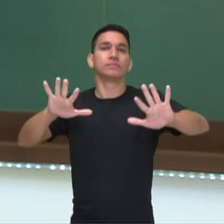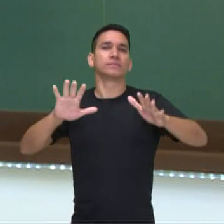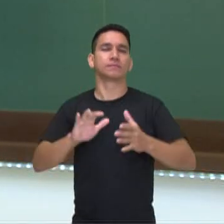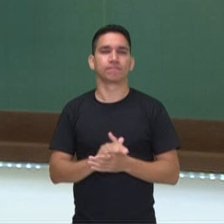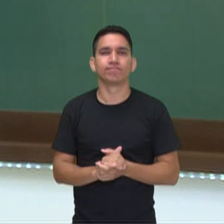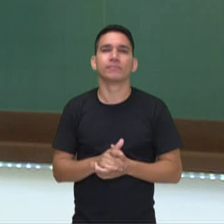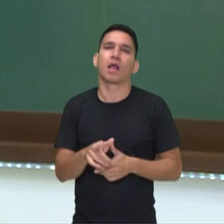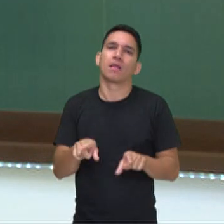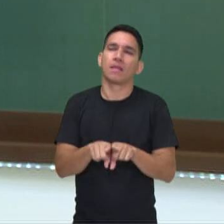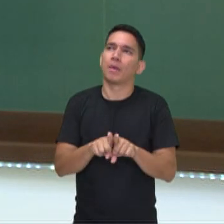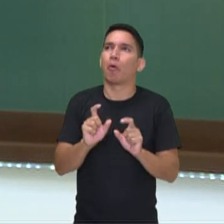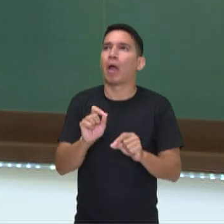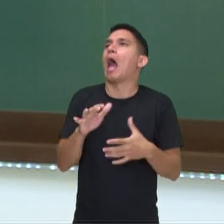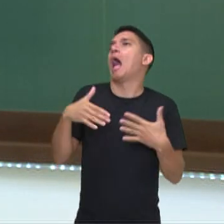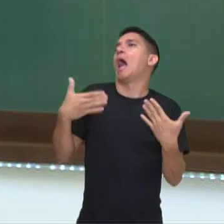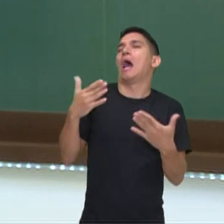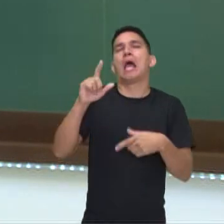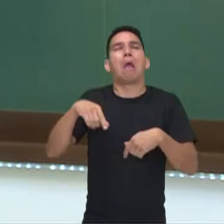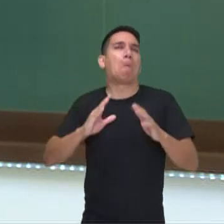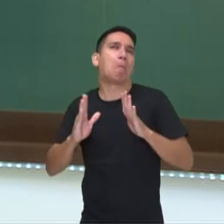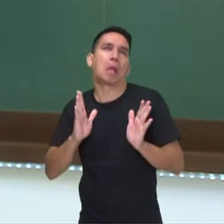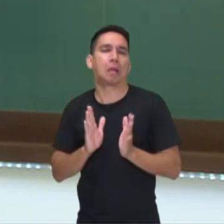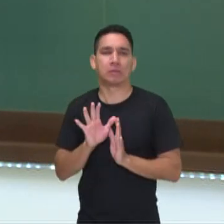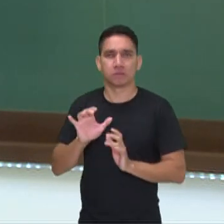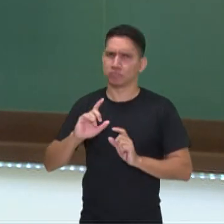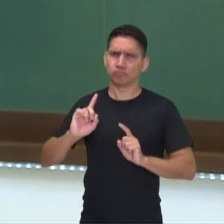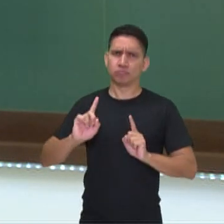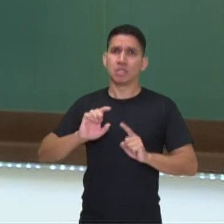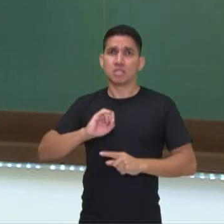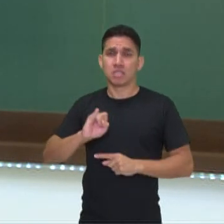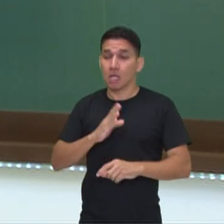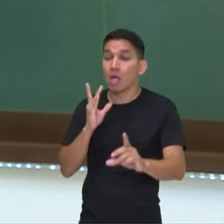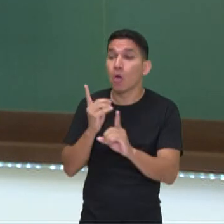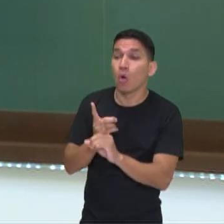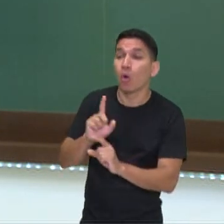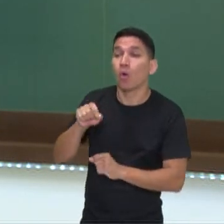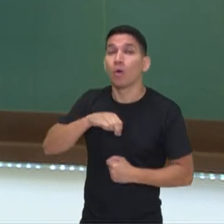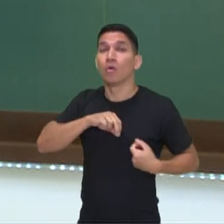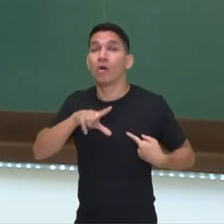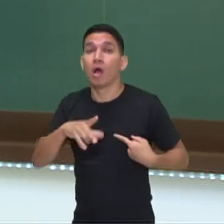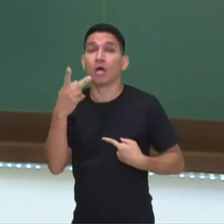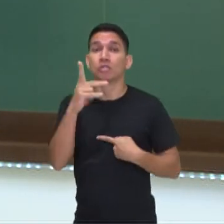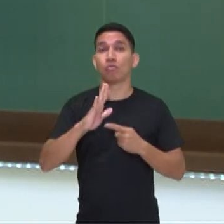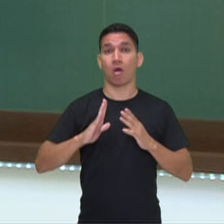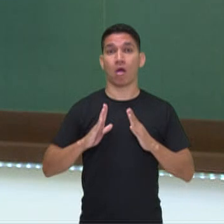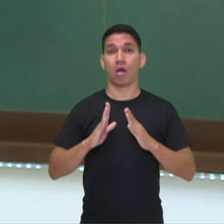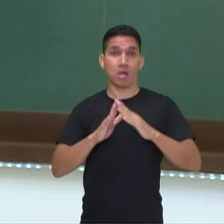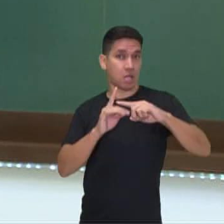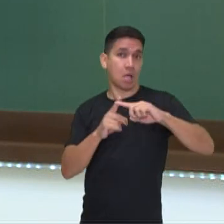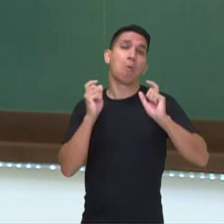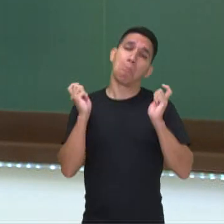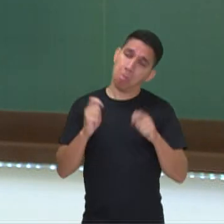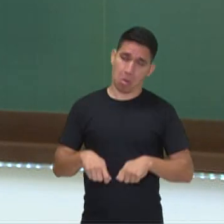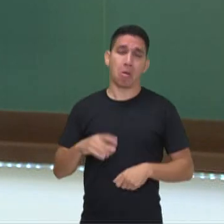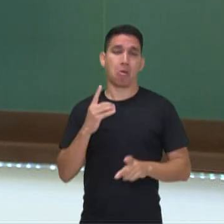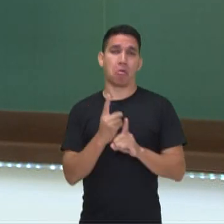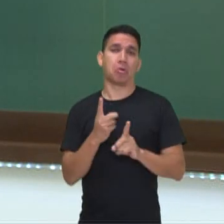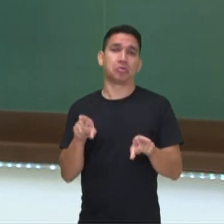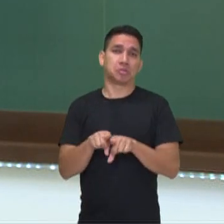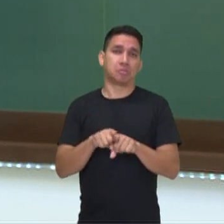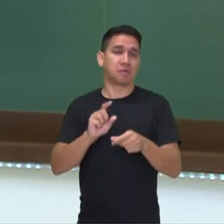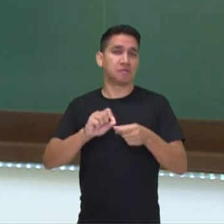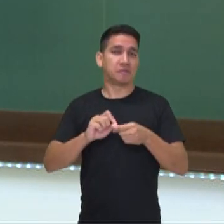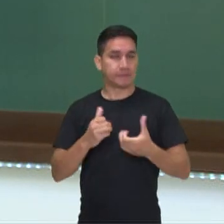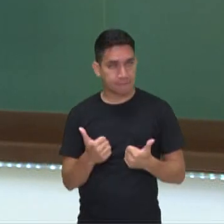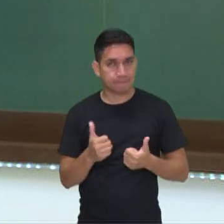deixa, porque foi naquela época, não deixa hoje. Se você quiser encontrar um azulejo português e colocar na sua igreja, você pode fazer de qualquer